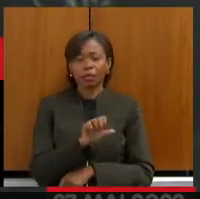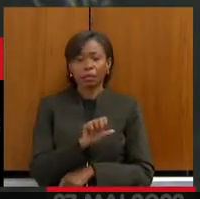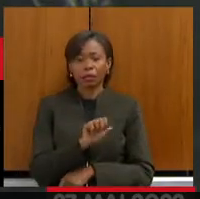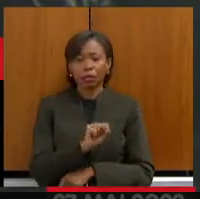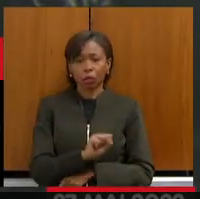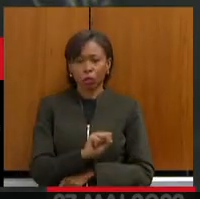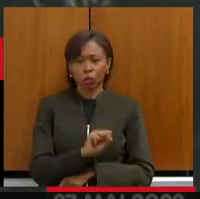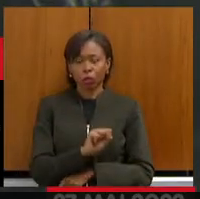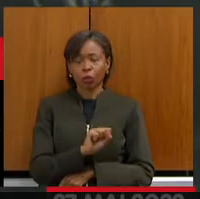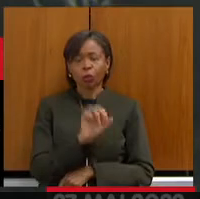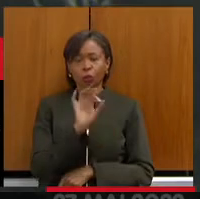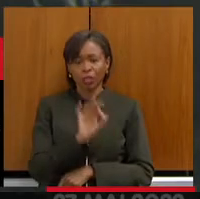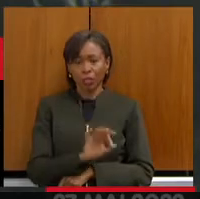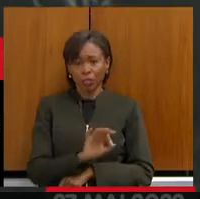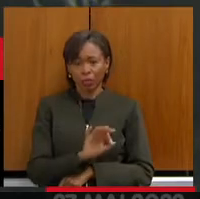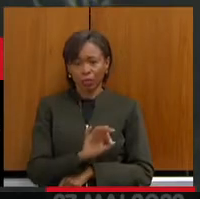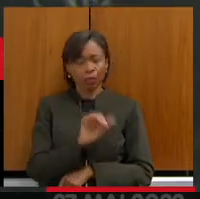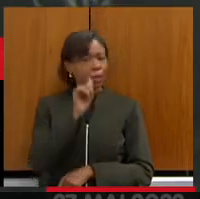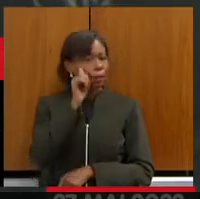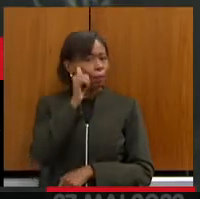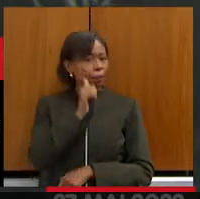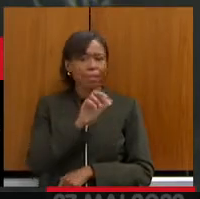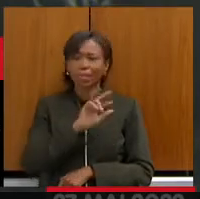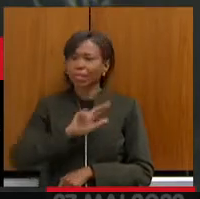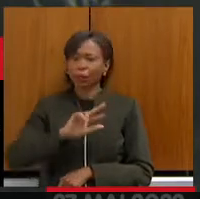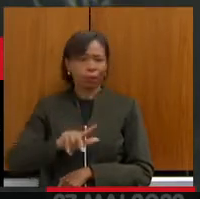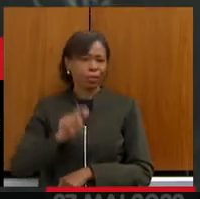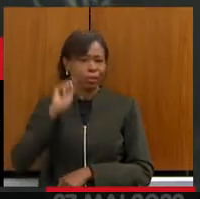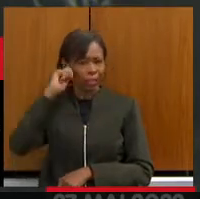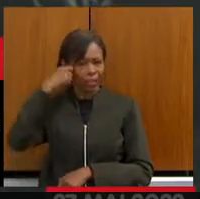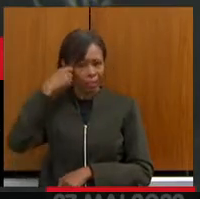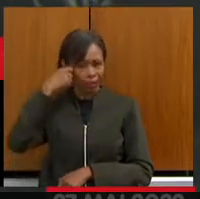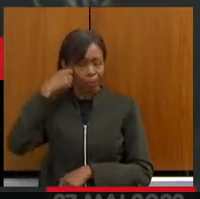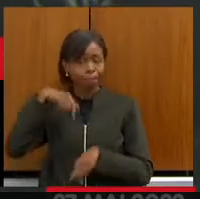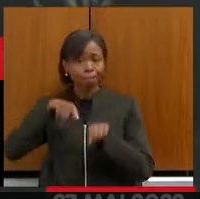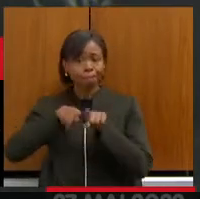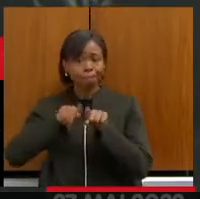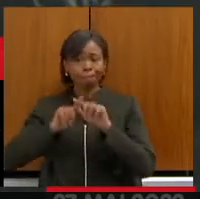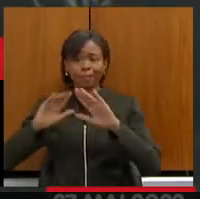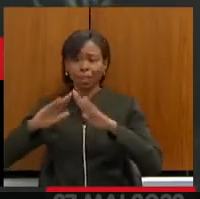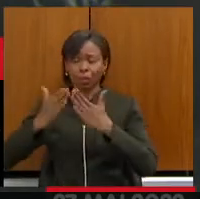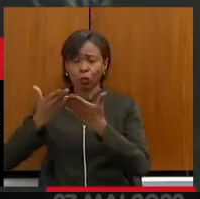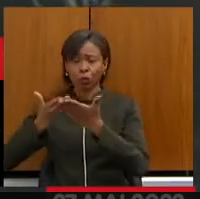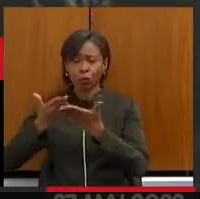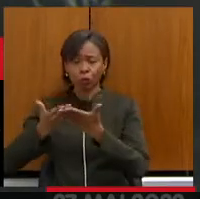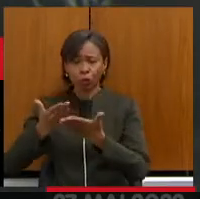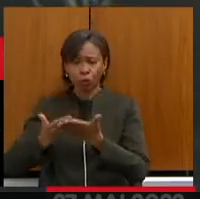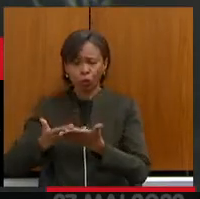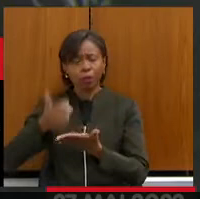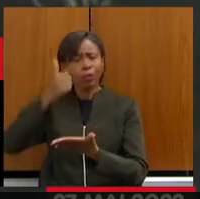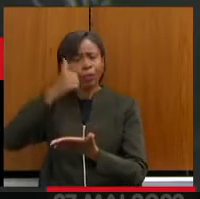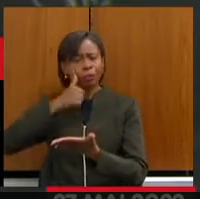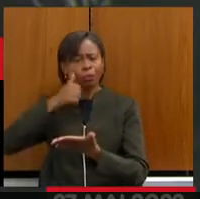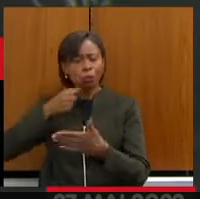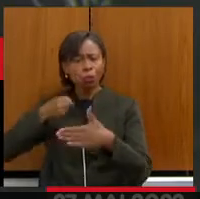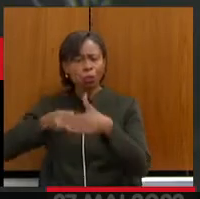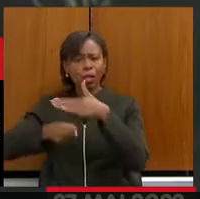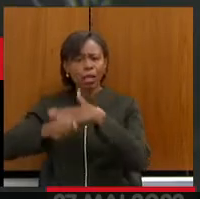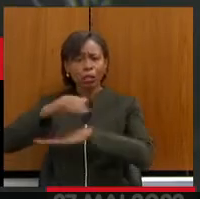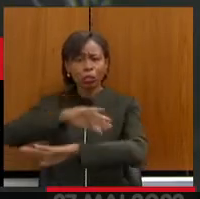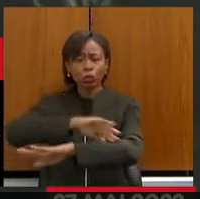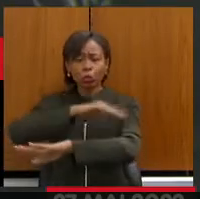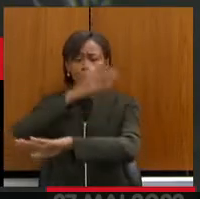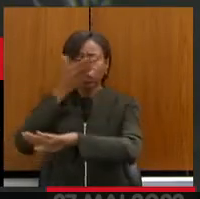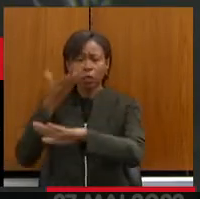e a baixa oferta de vagas em creches e pré-escolas em período integral dificultando para mãe a conciliação entre